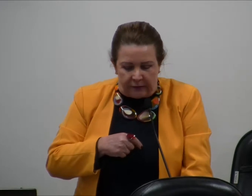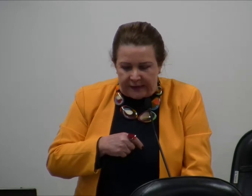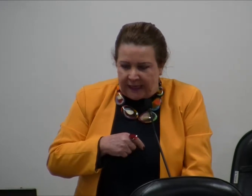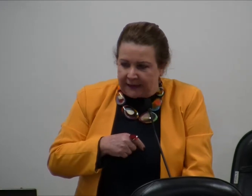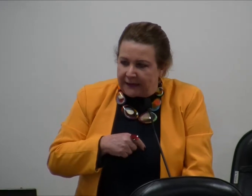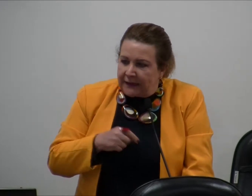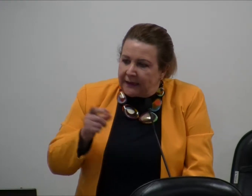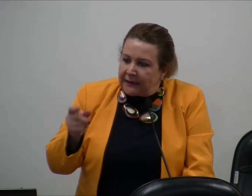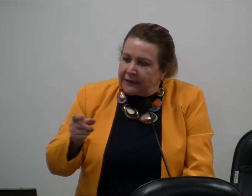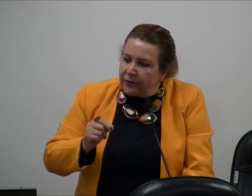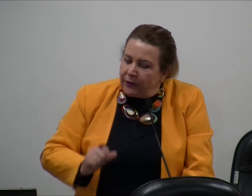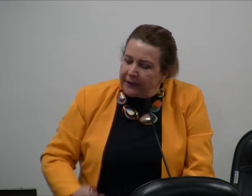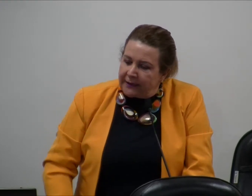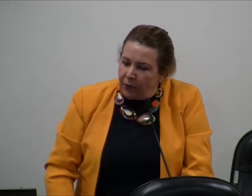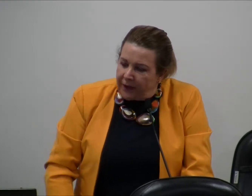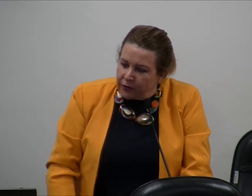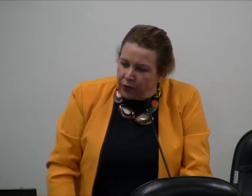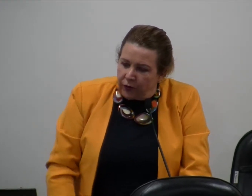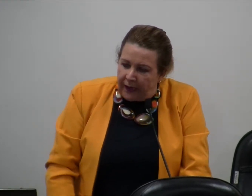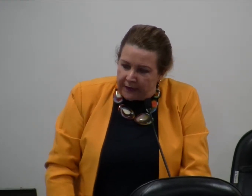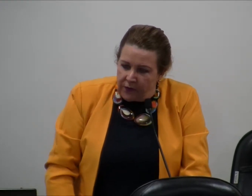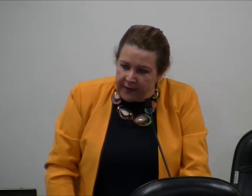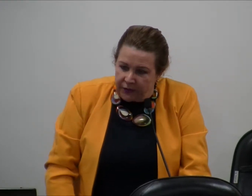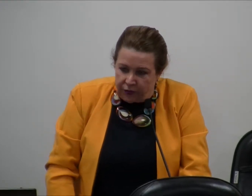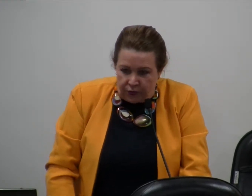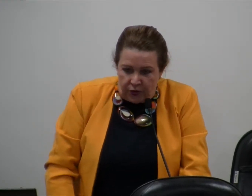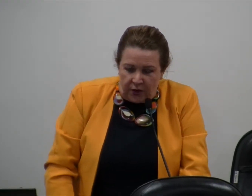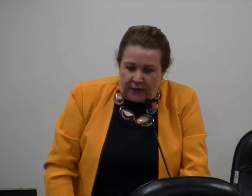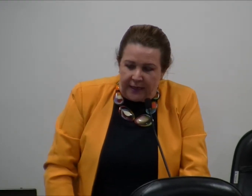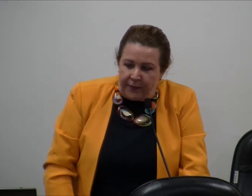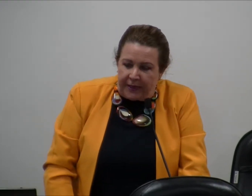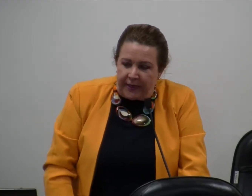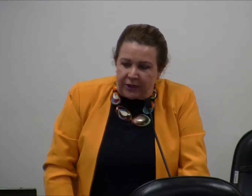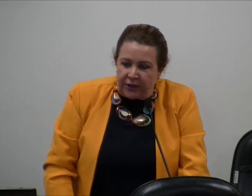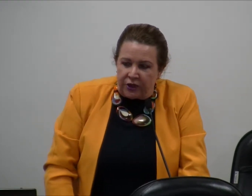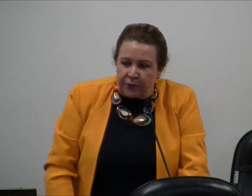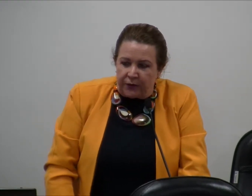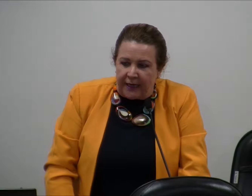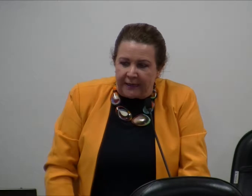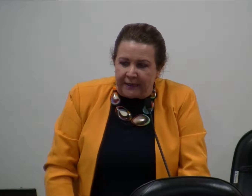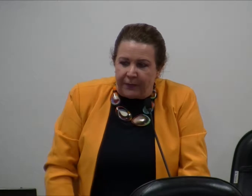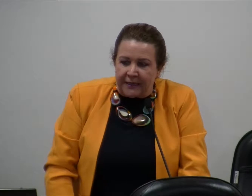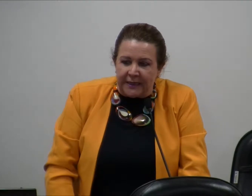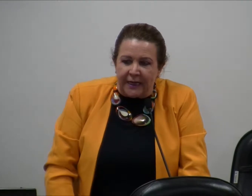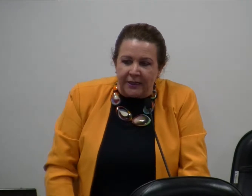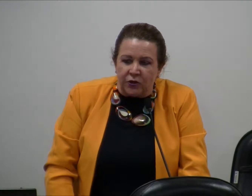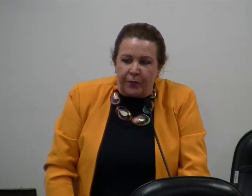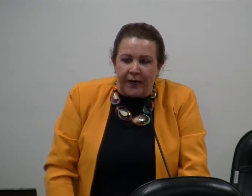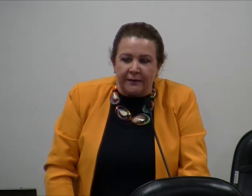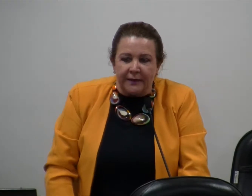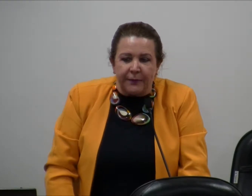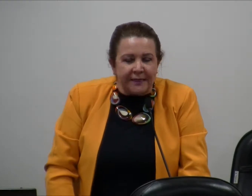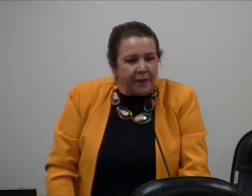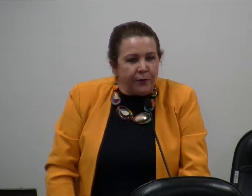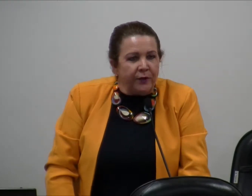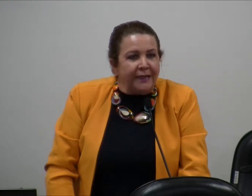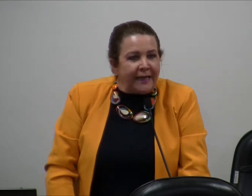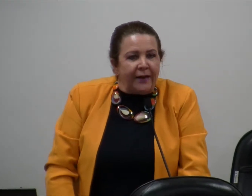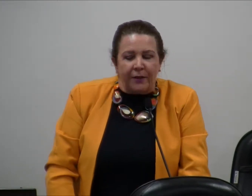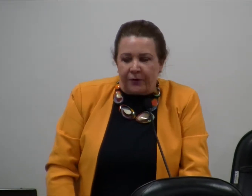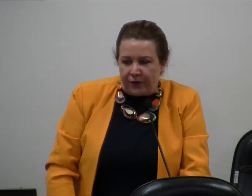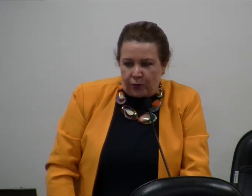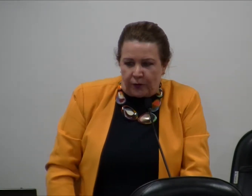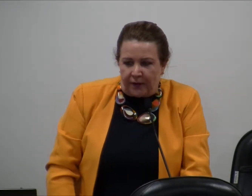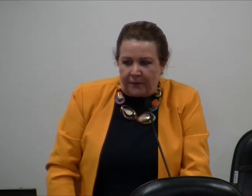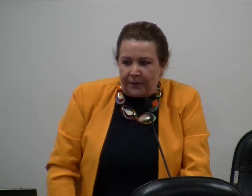colocar na calçada. Então, eu alertei o pastor com relação a isso, né, para que a gente pudesse passar isso, para passar por um